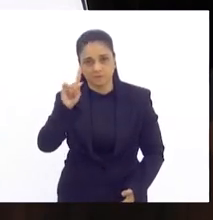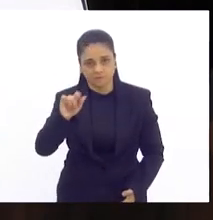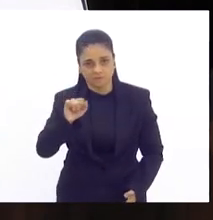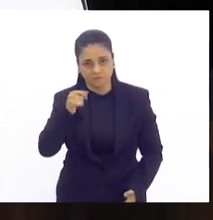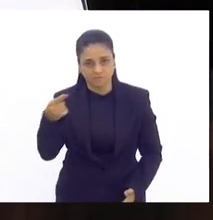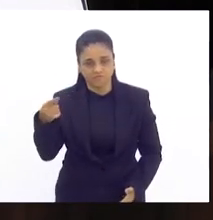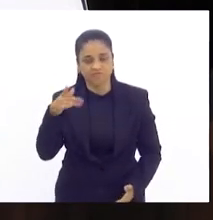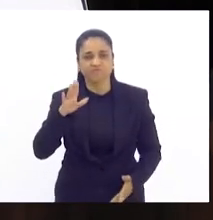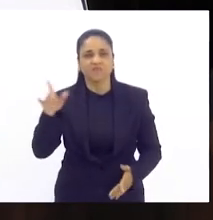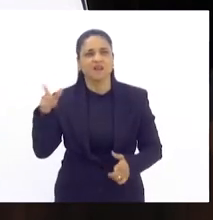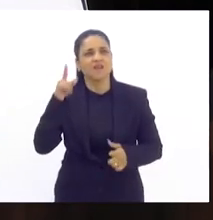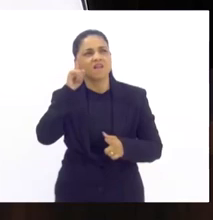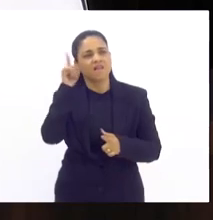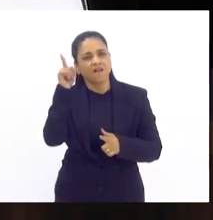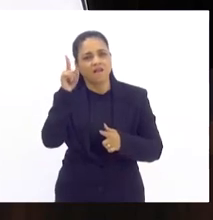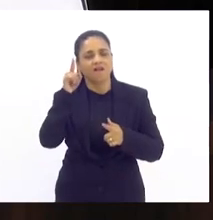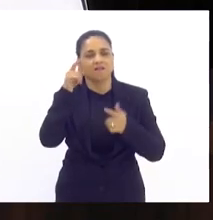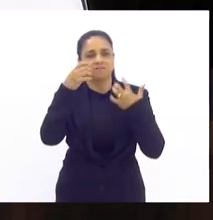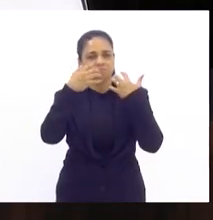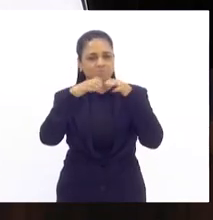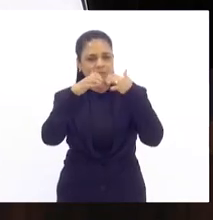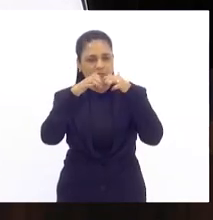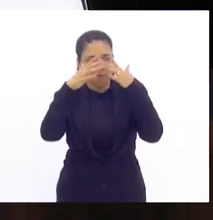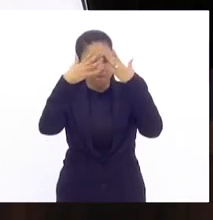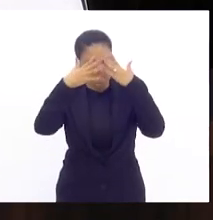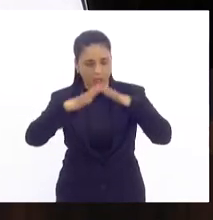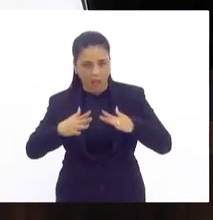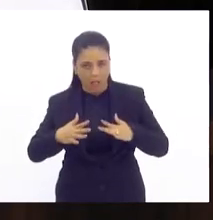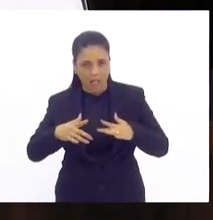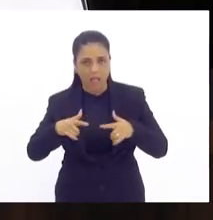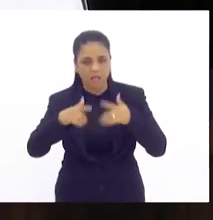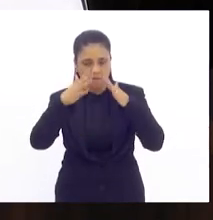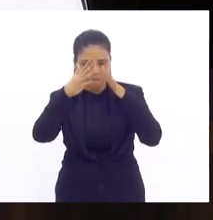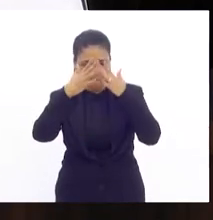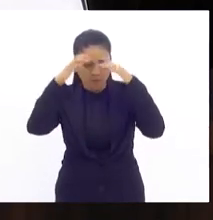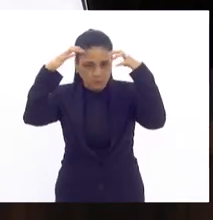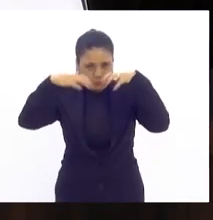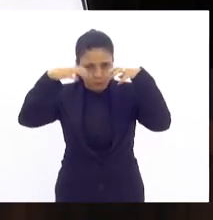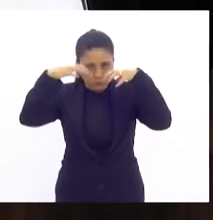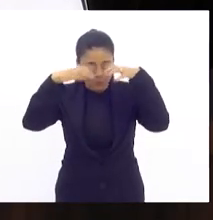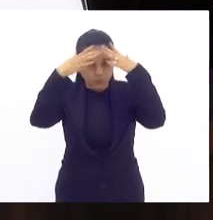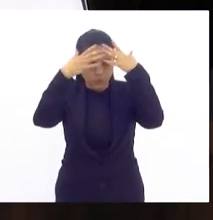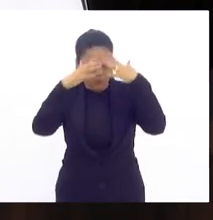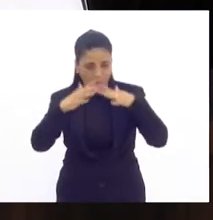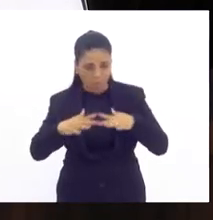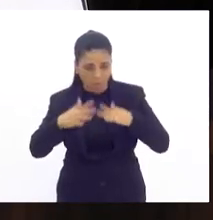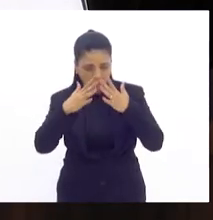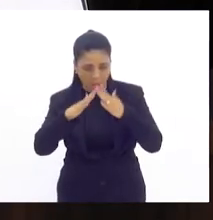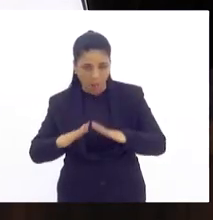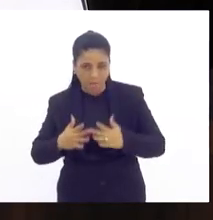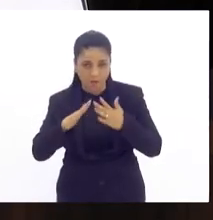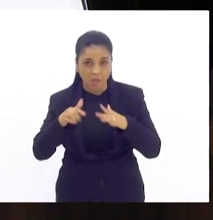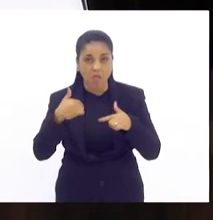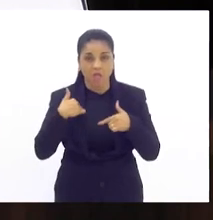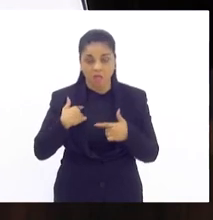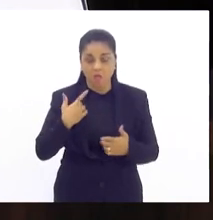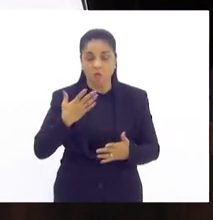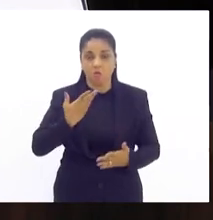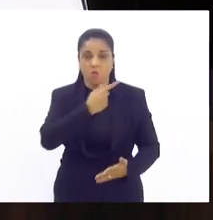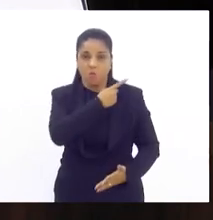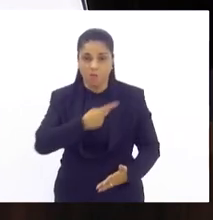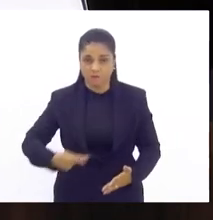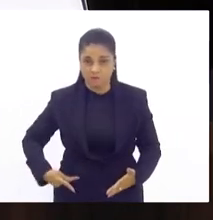da tragédia, me encontrava eu e o presidente Bacelar na Secretaria de